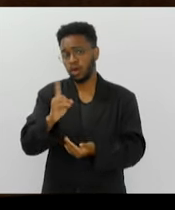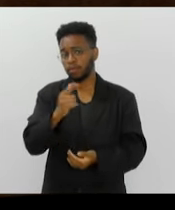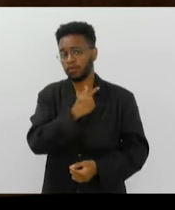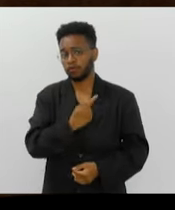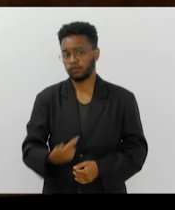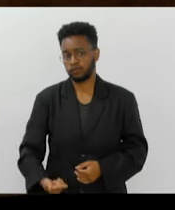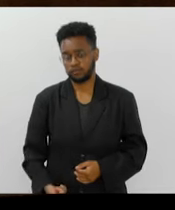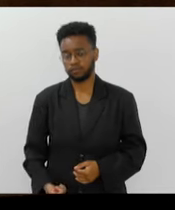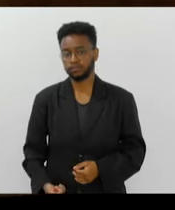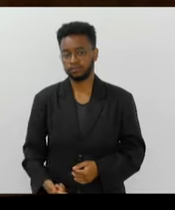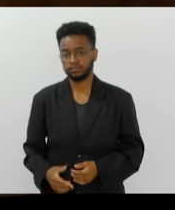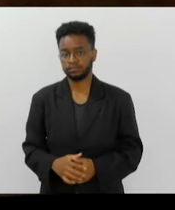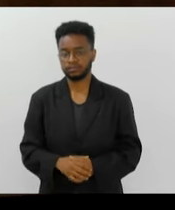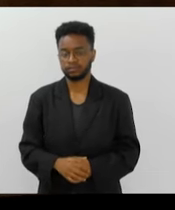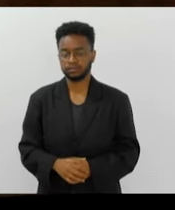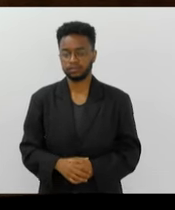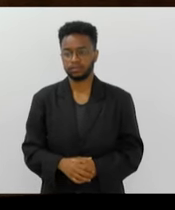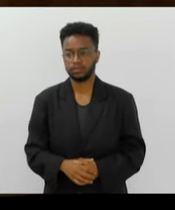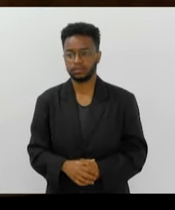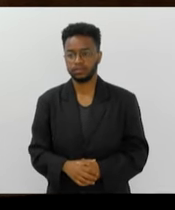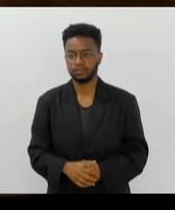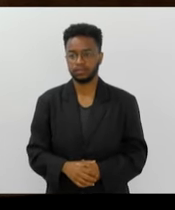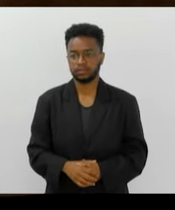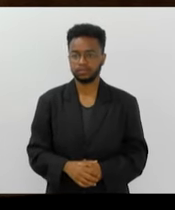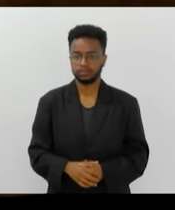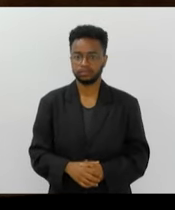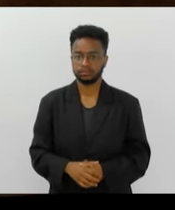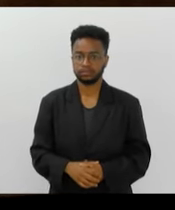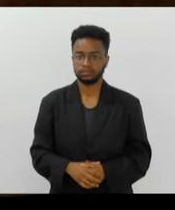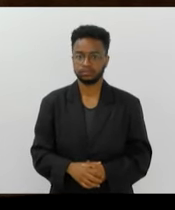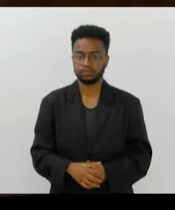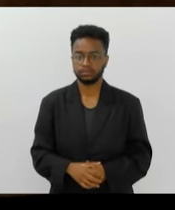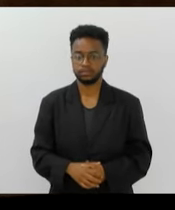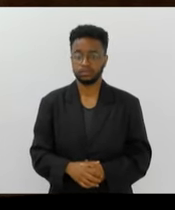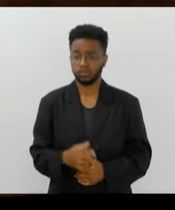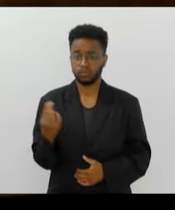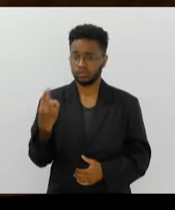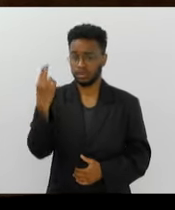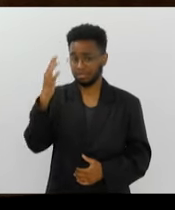governador do Estado não vale nem a pena